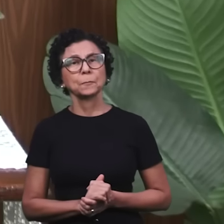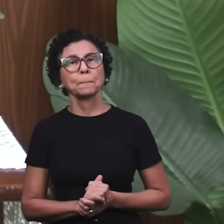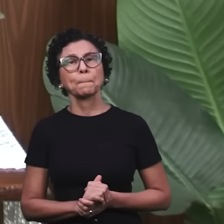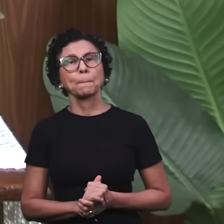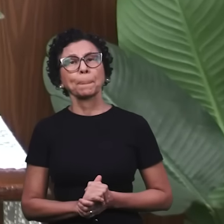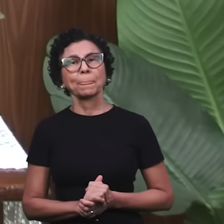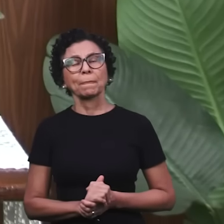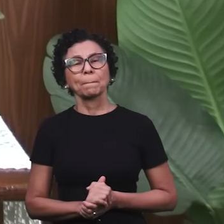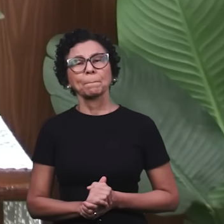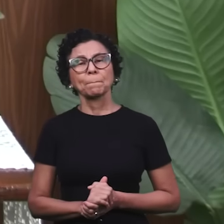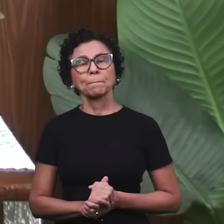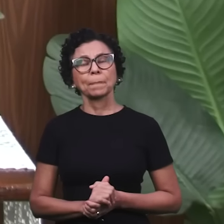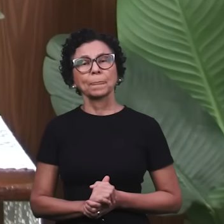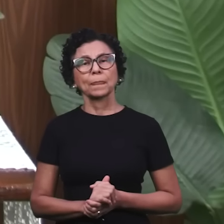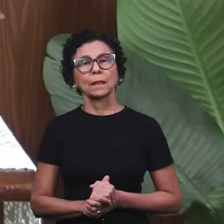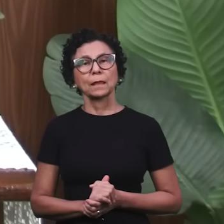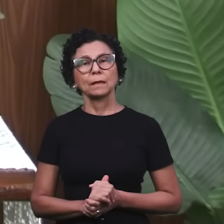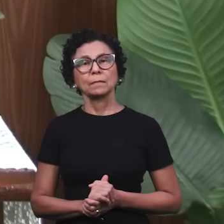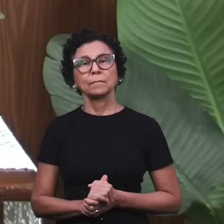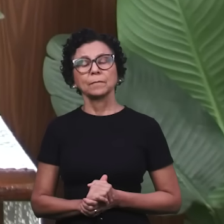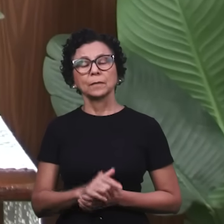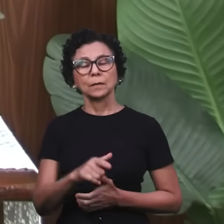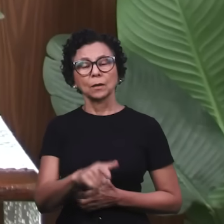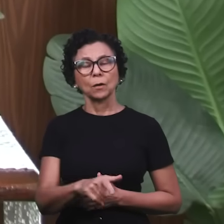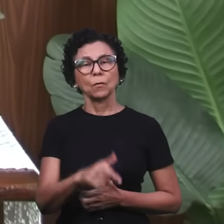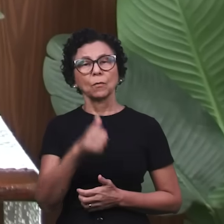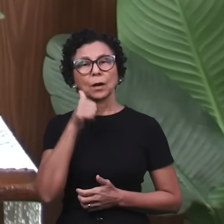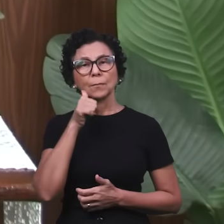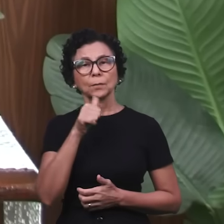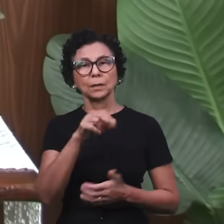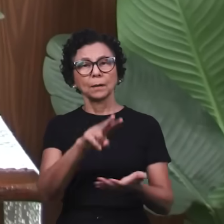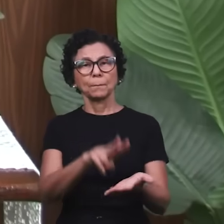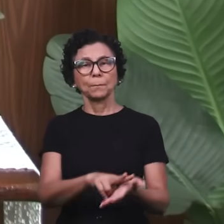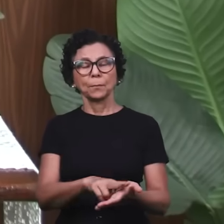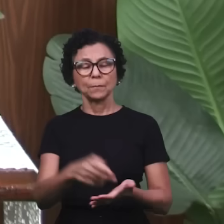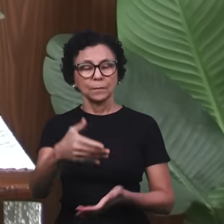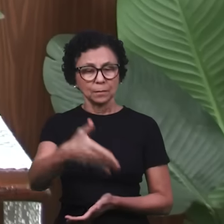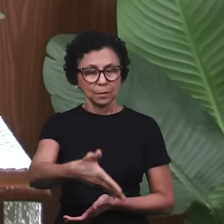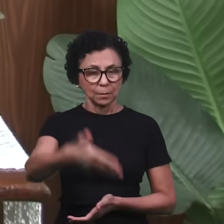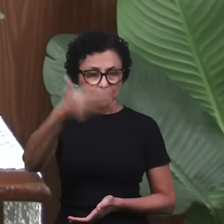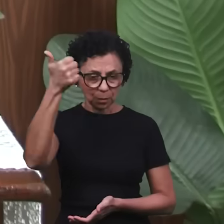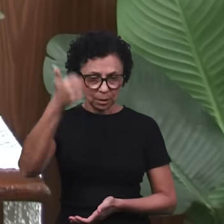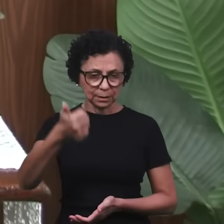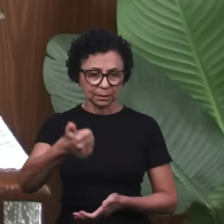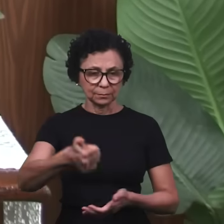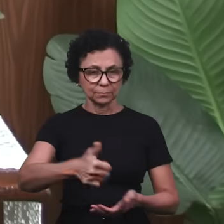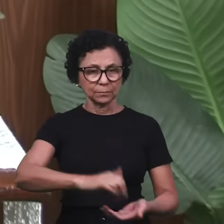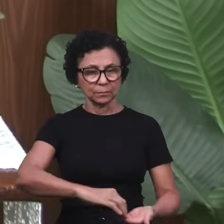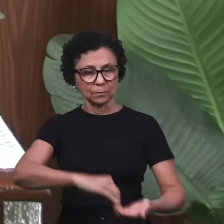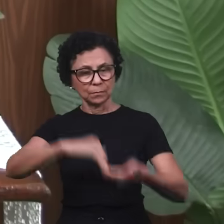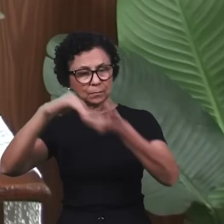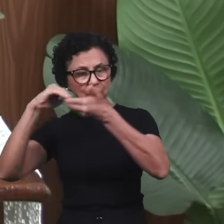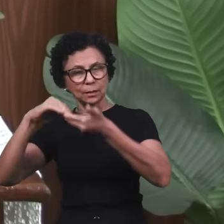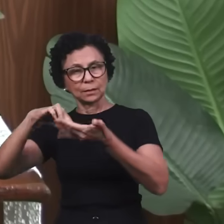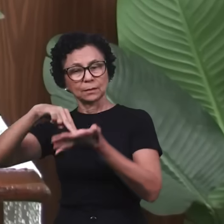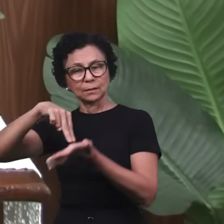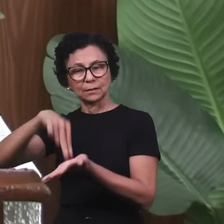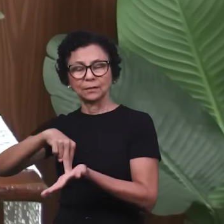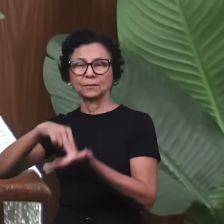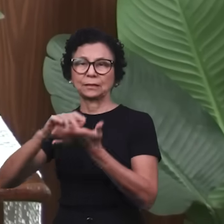a mão e a levantou. Quantas pessoas têm sido postas de pé, que estavam